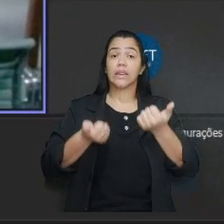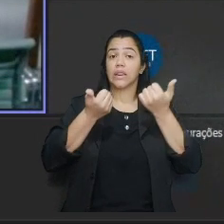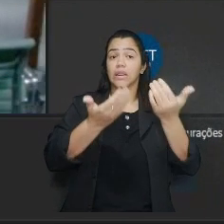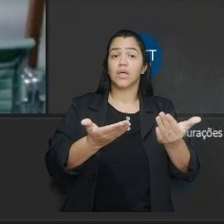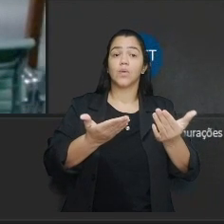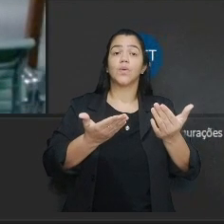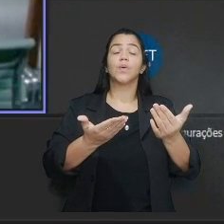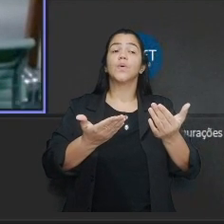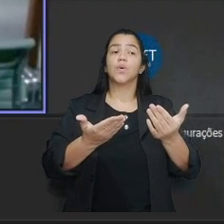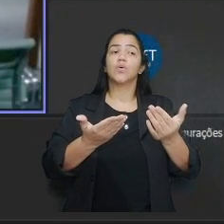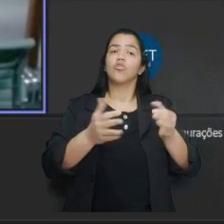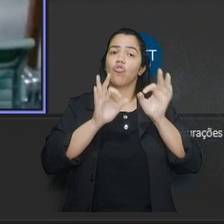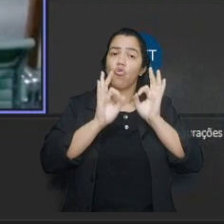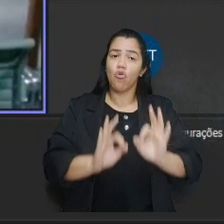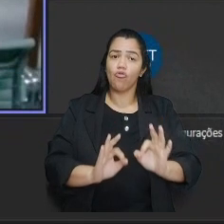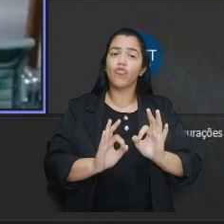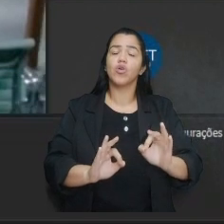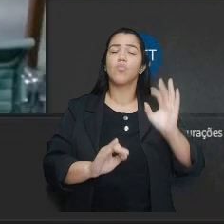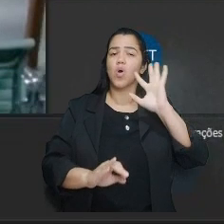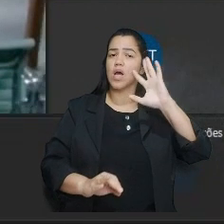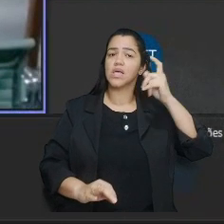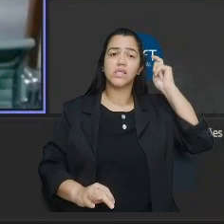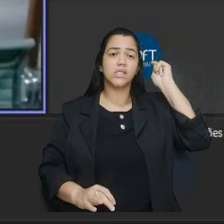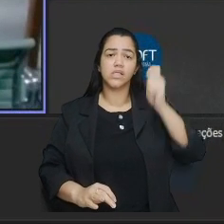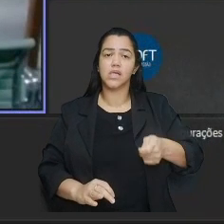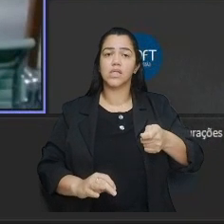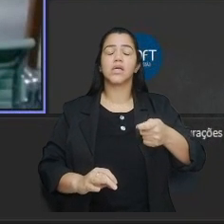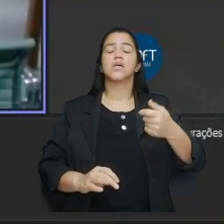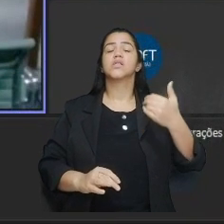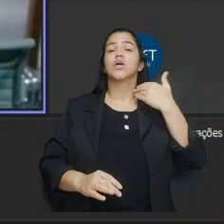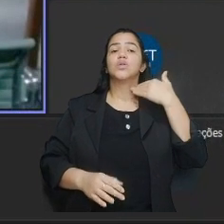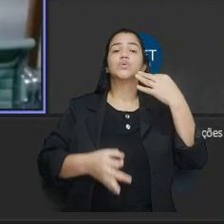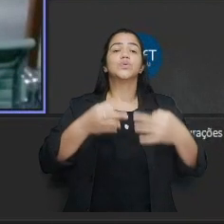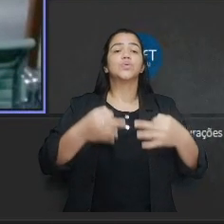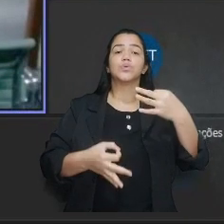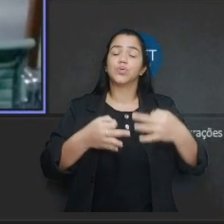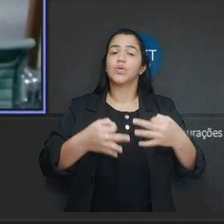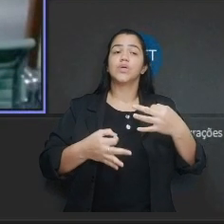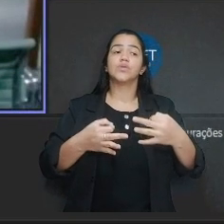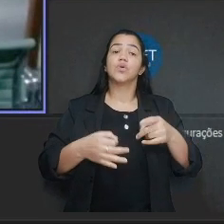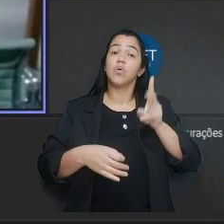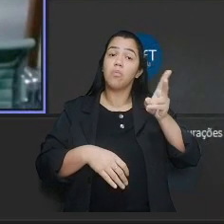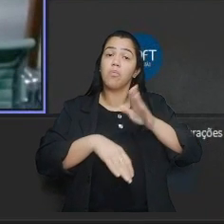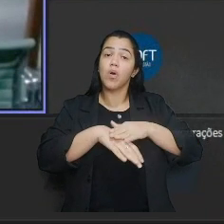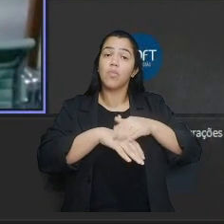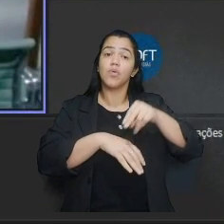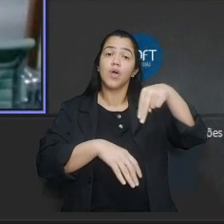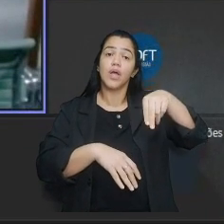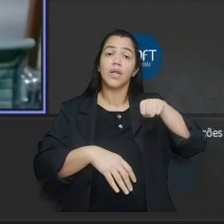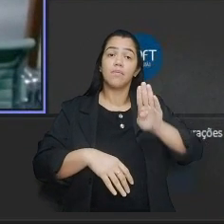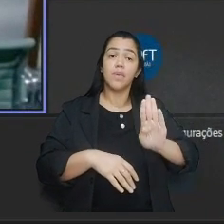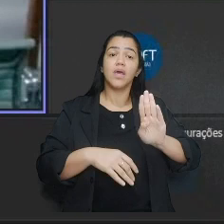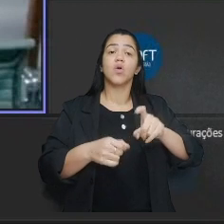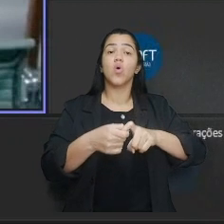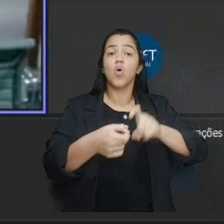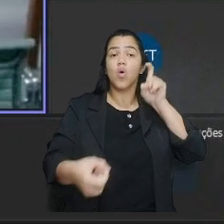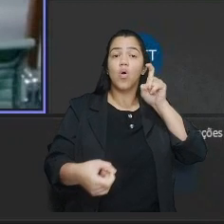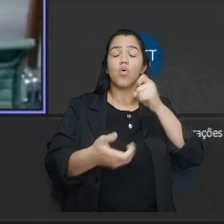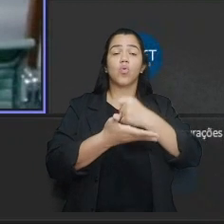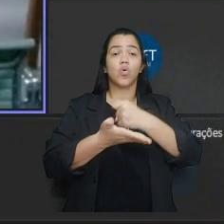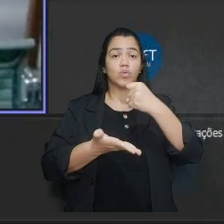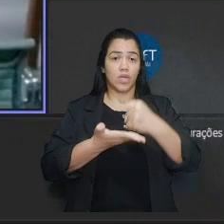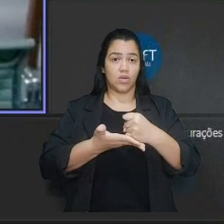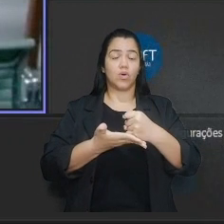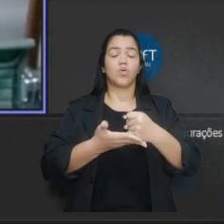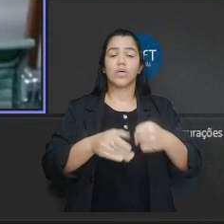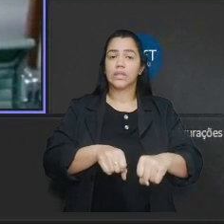124.0971, o qual concedeu, confirmou a sentença do juízo do Núcleo Bandeirante,